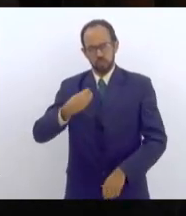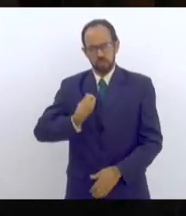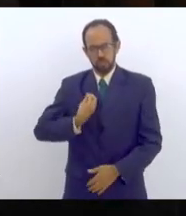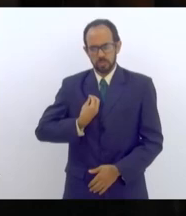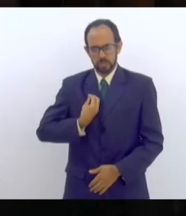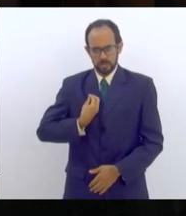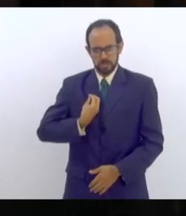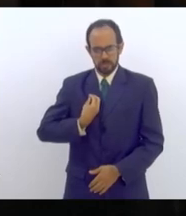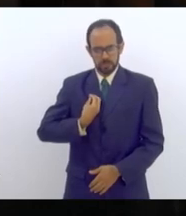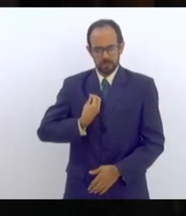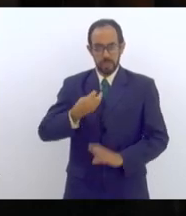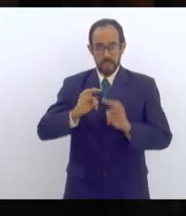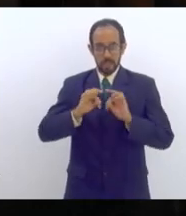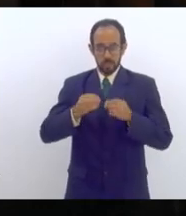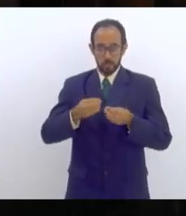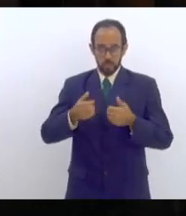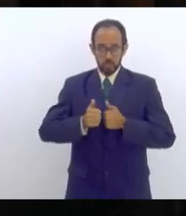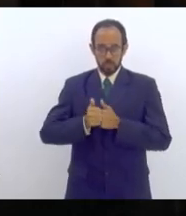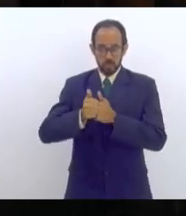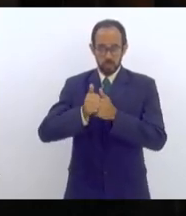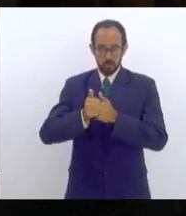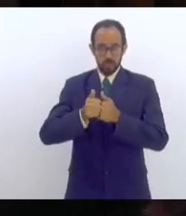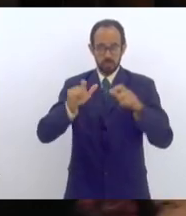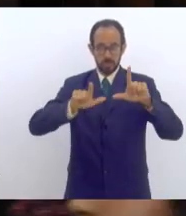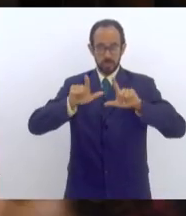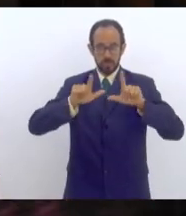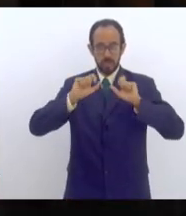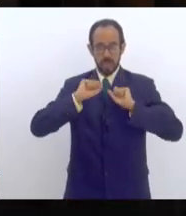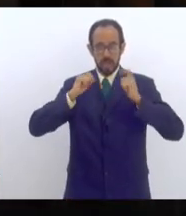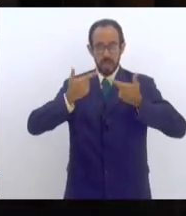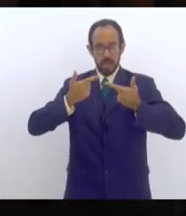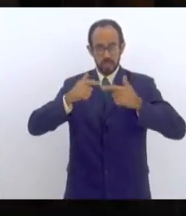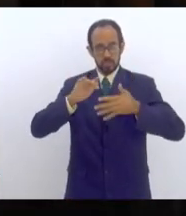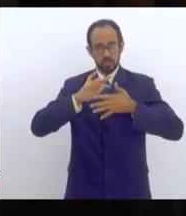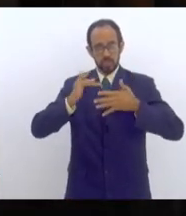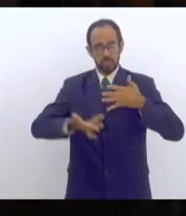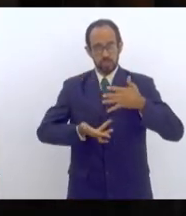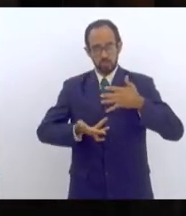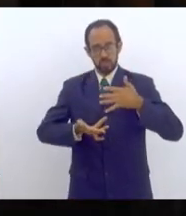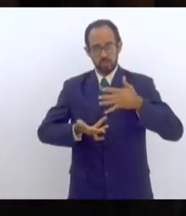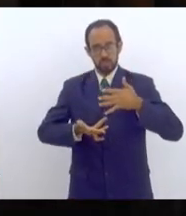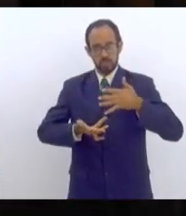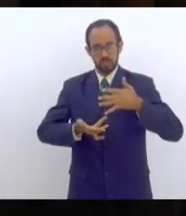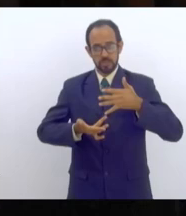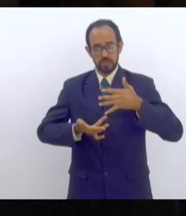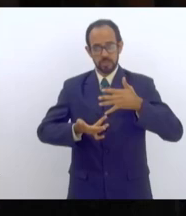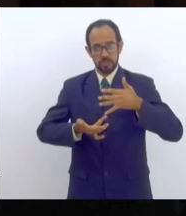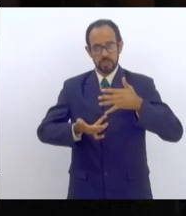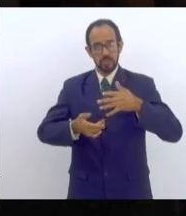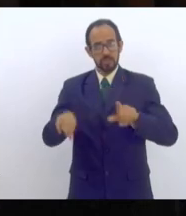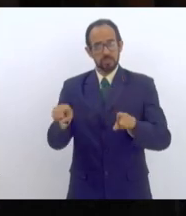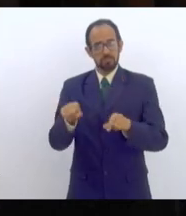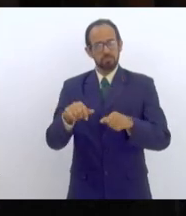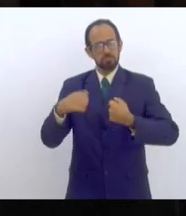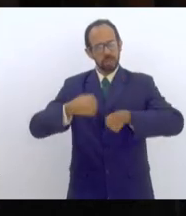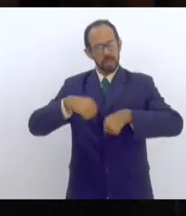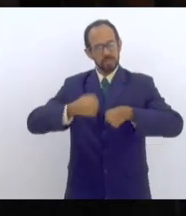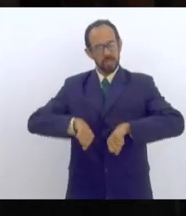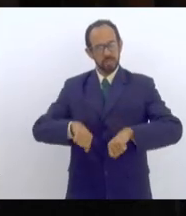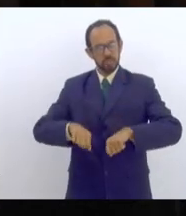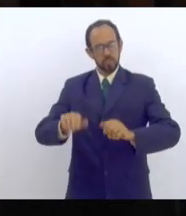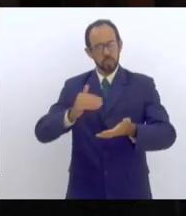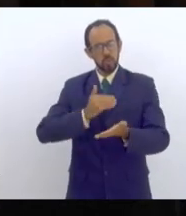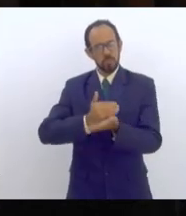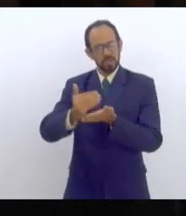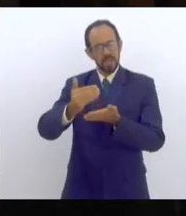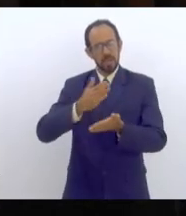A todos que nos acompanham nesse momento pela TV Alerge e redes sociais. Não poderia deixar de iniciar a minha